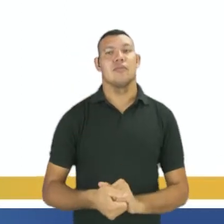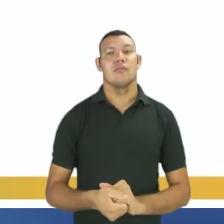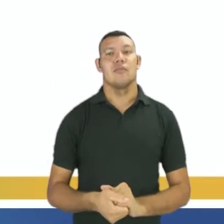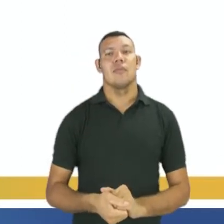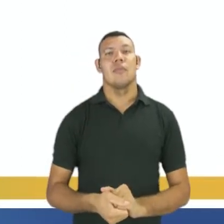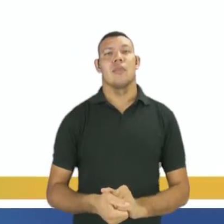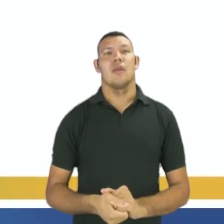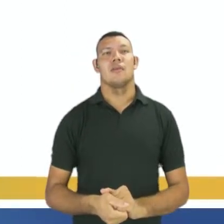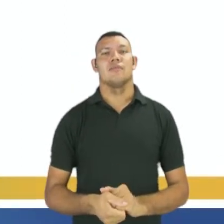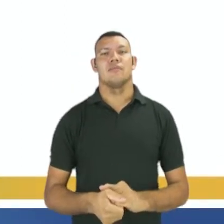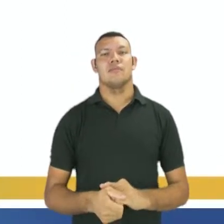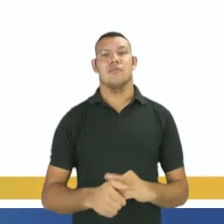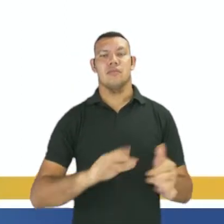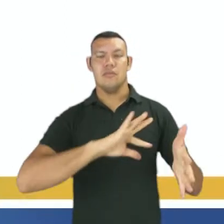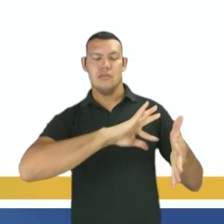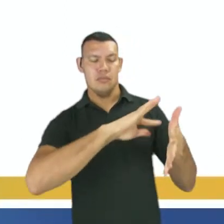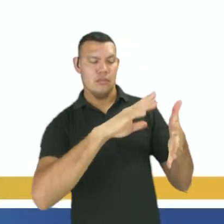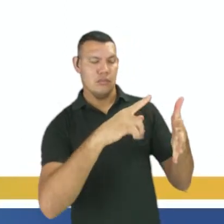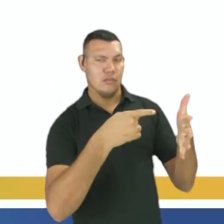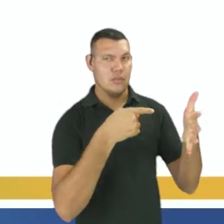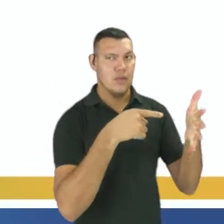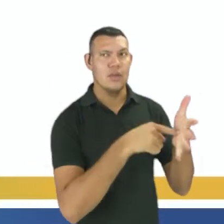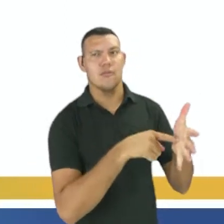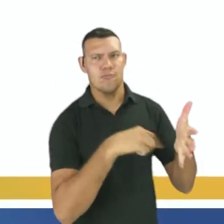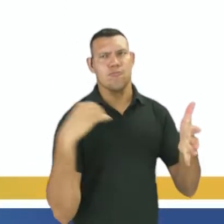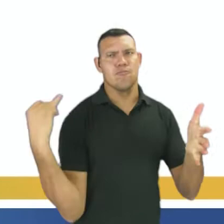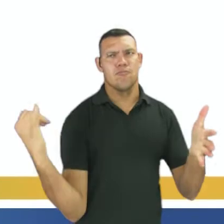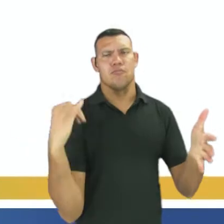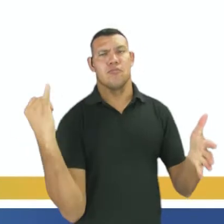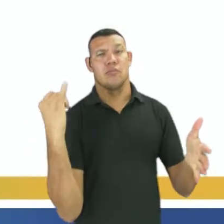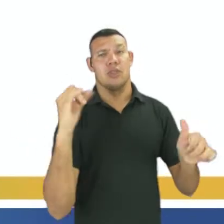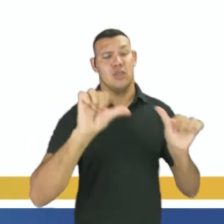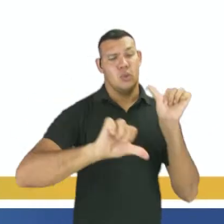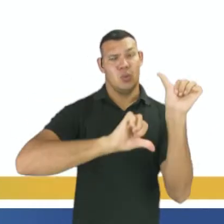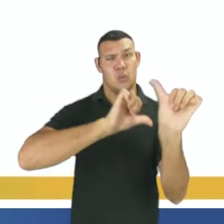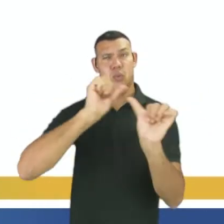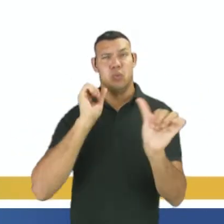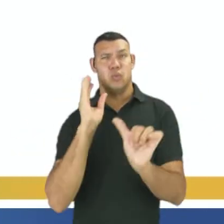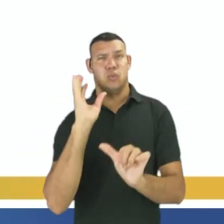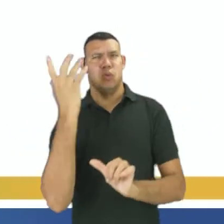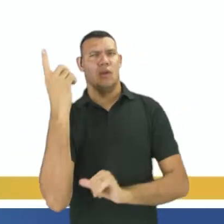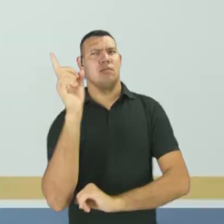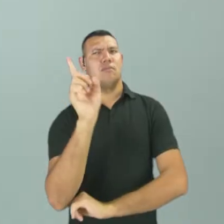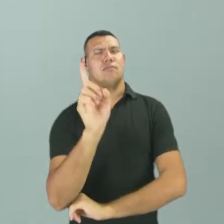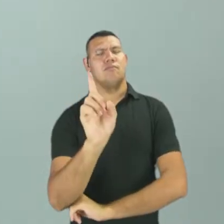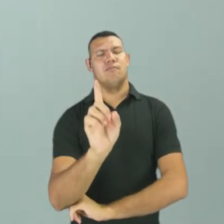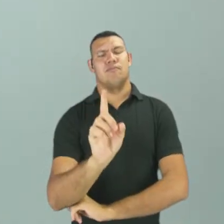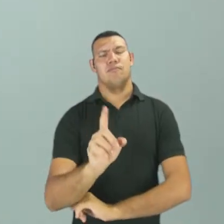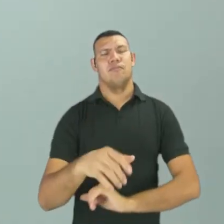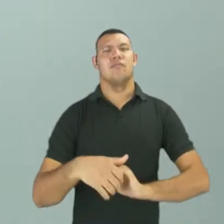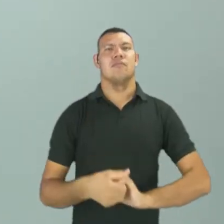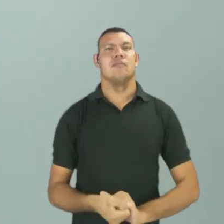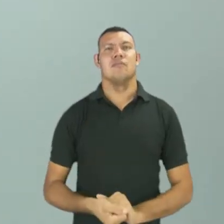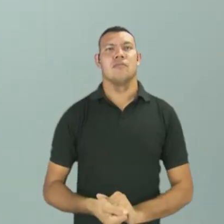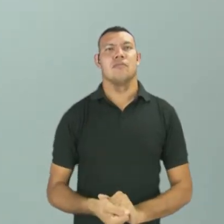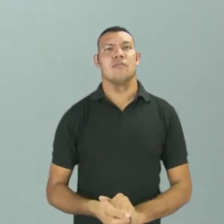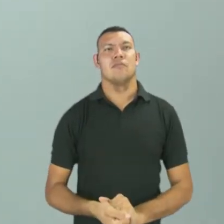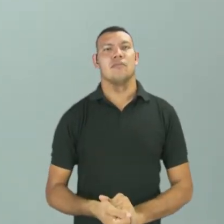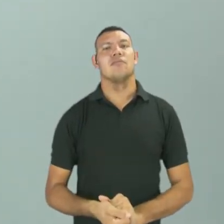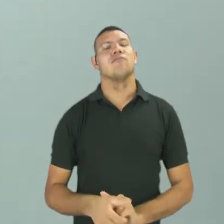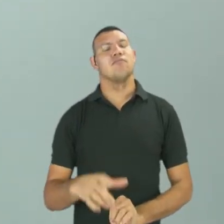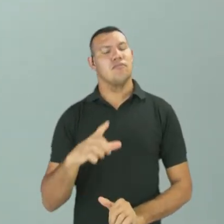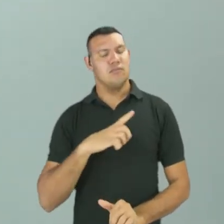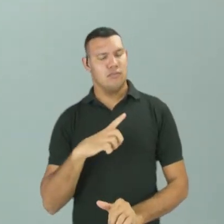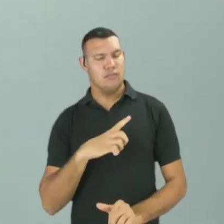telefone da Mental para impedir o avanço de das mudanças climáticas né hoje nós temos aí vendo que tá tendo muita